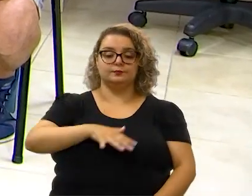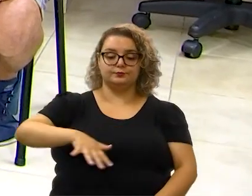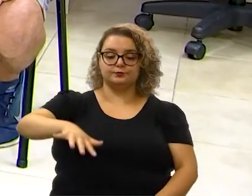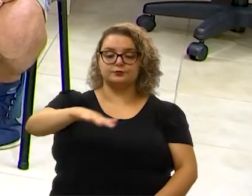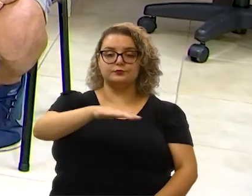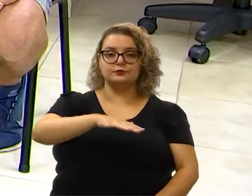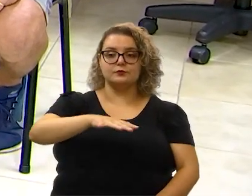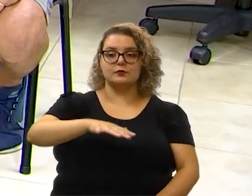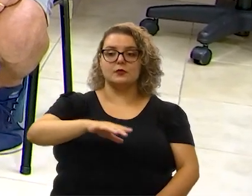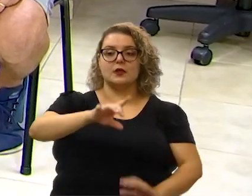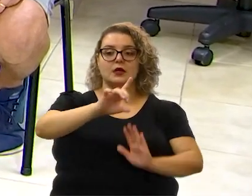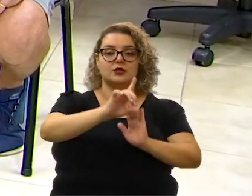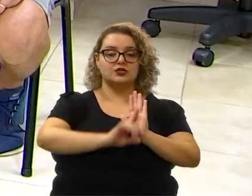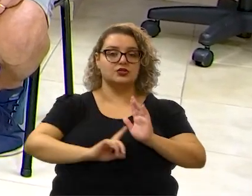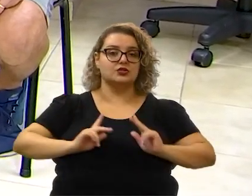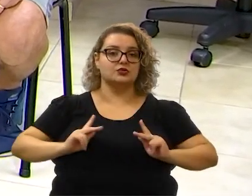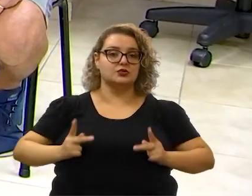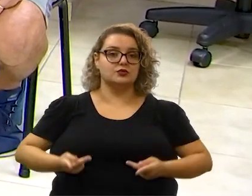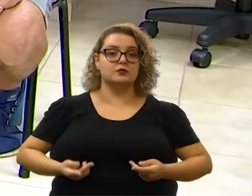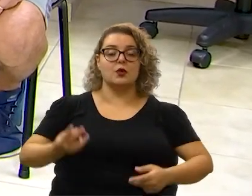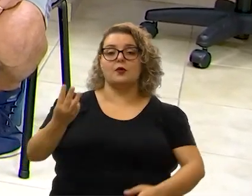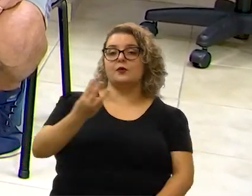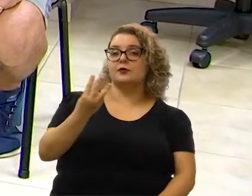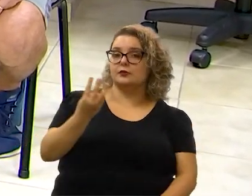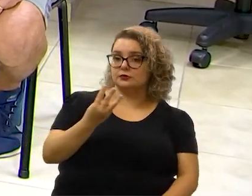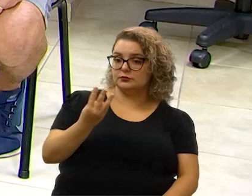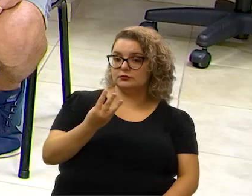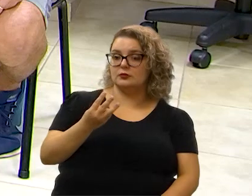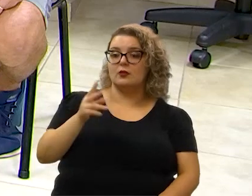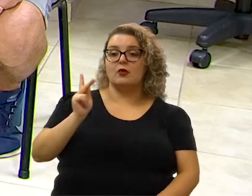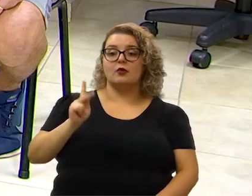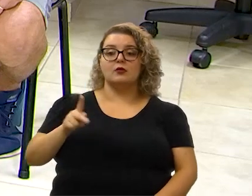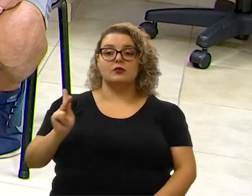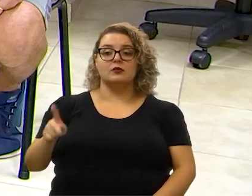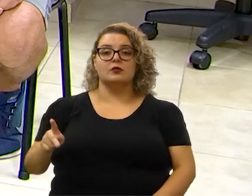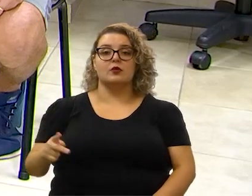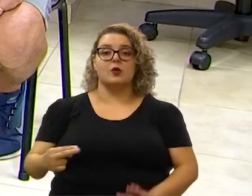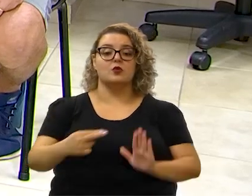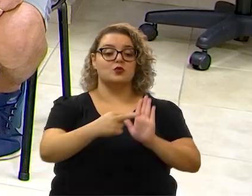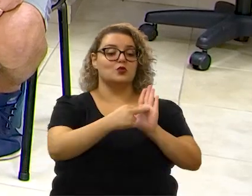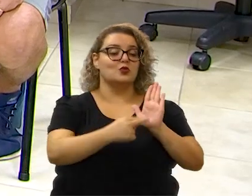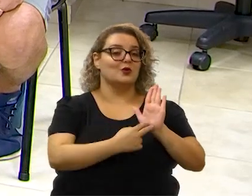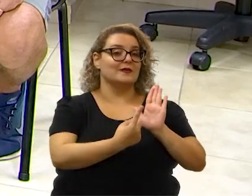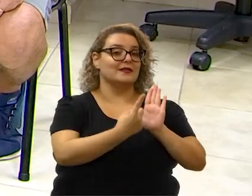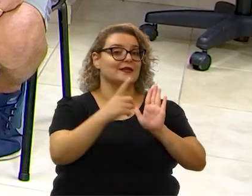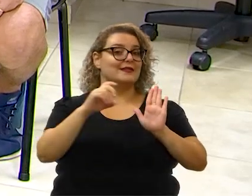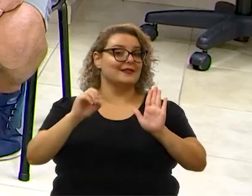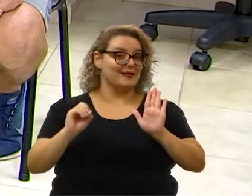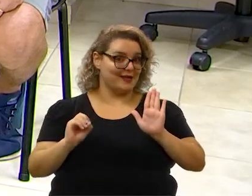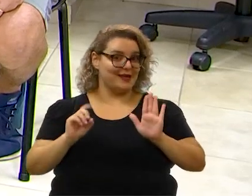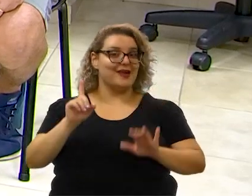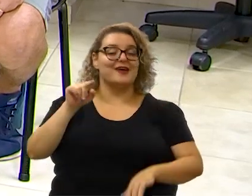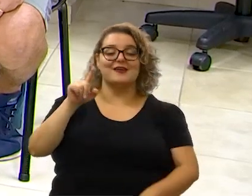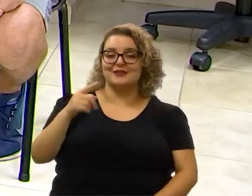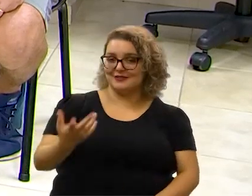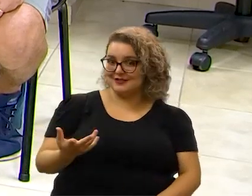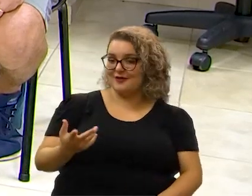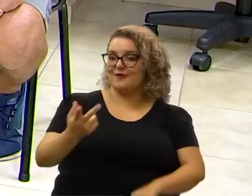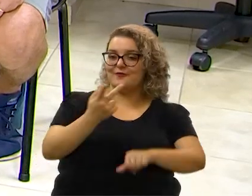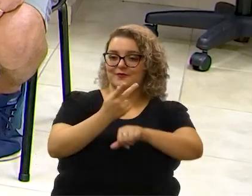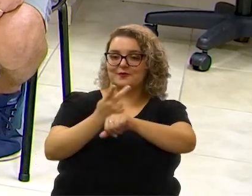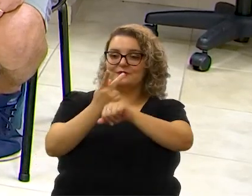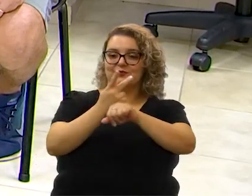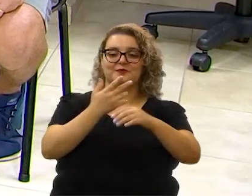Na categoria Direitos Humanos, ficou em terceiro lugar, professor nota 10. Esse é